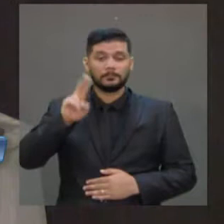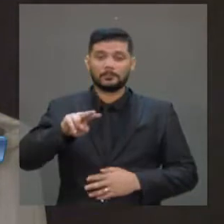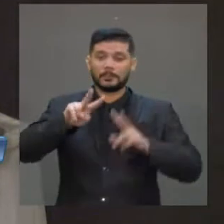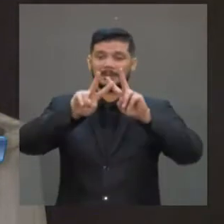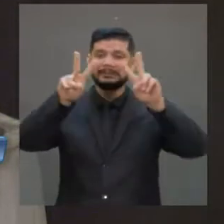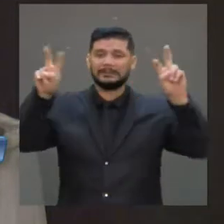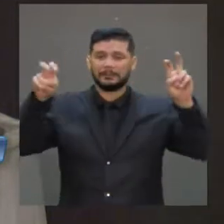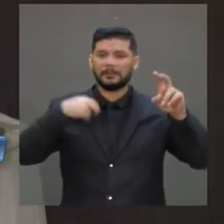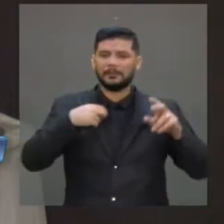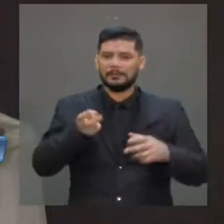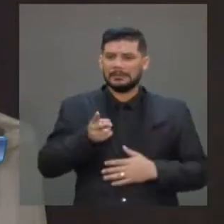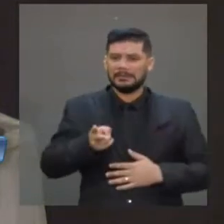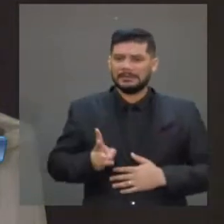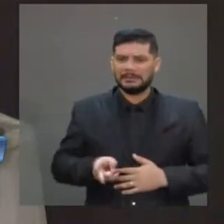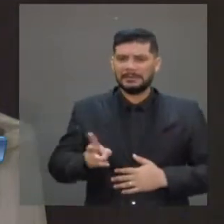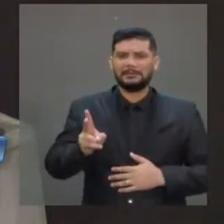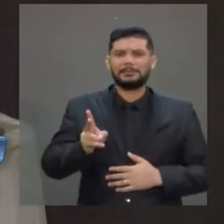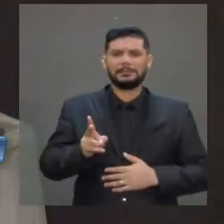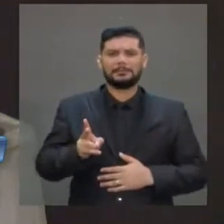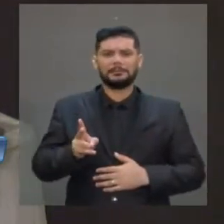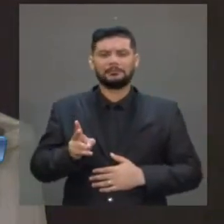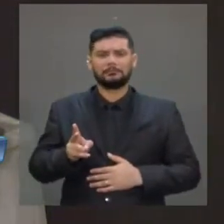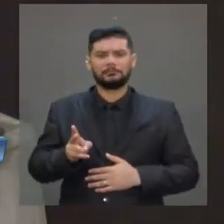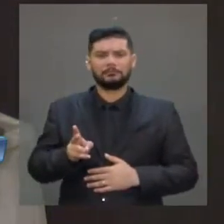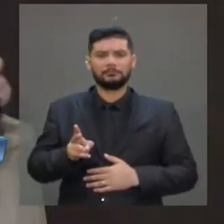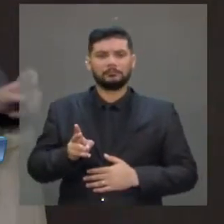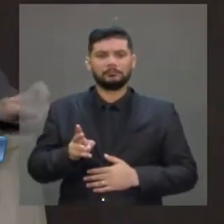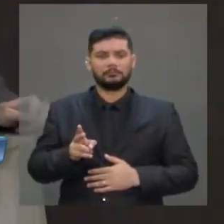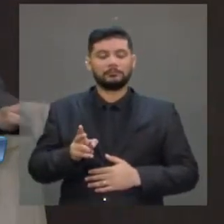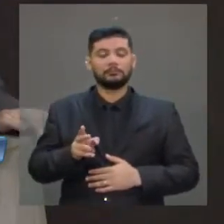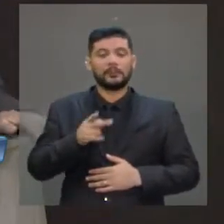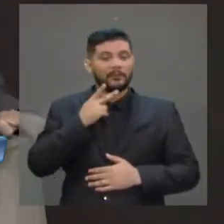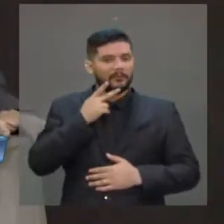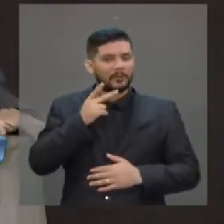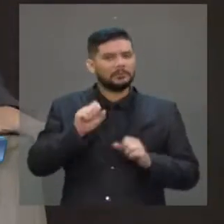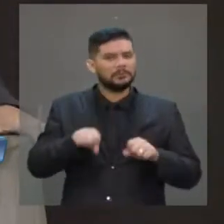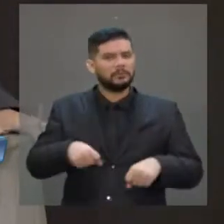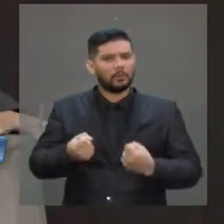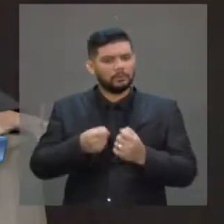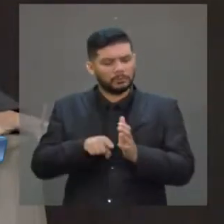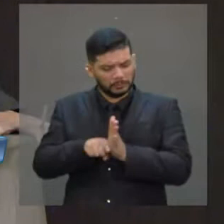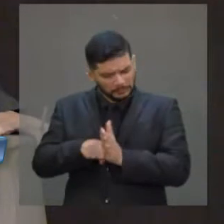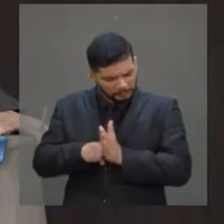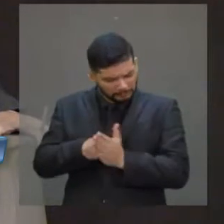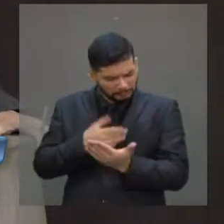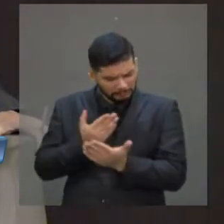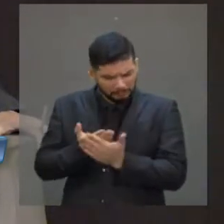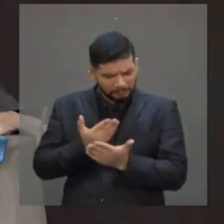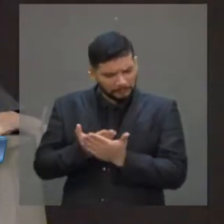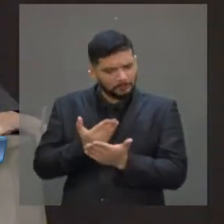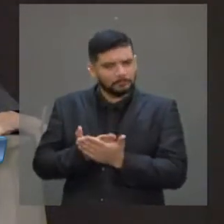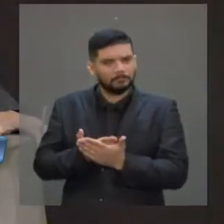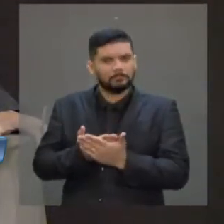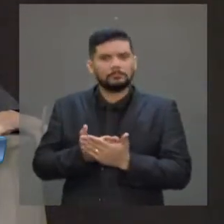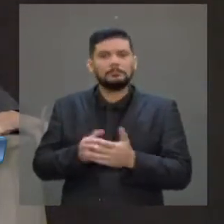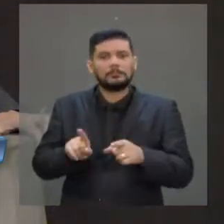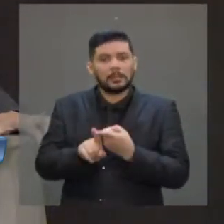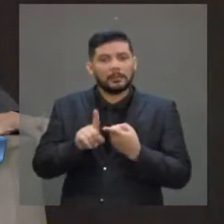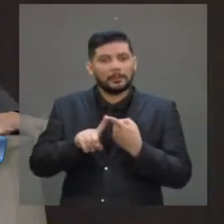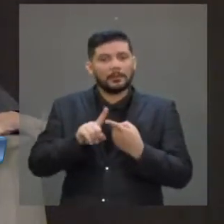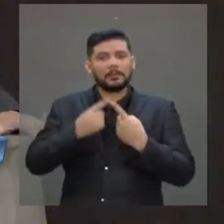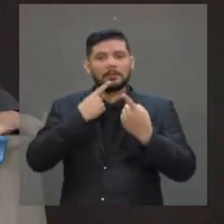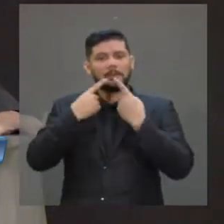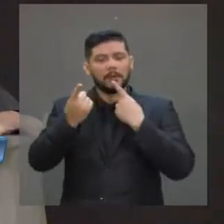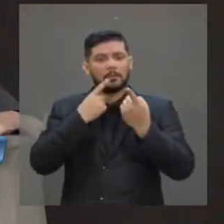levado adiante com muito esforço, com muita dedicação de estudo, de diálogo com a